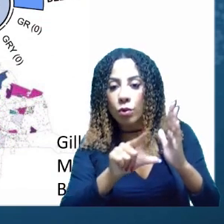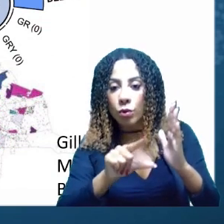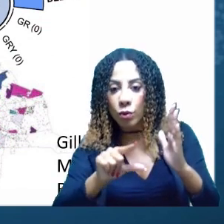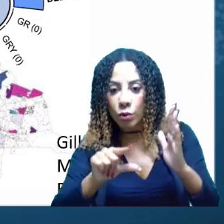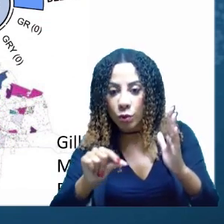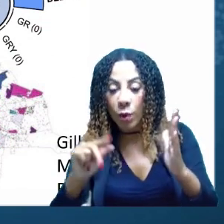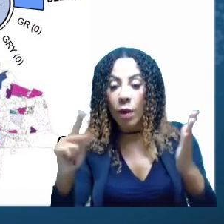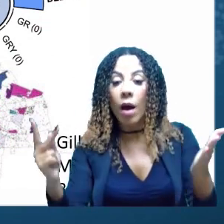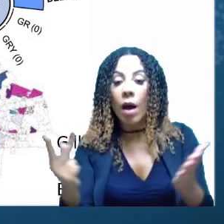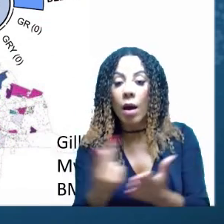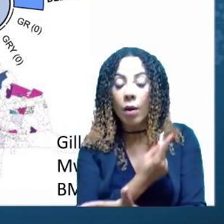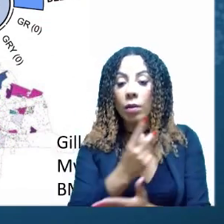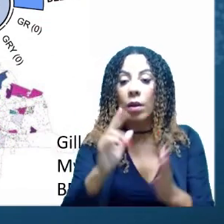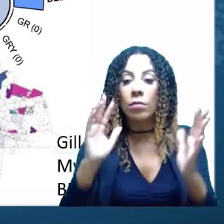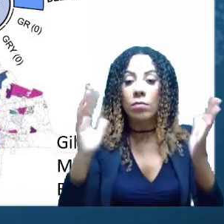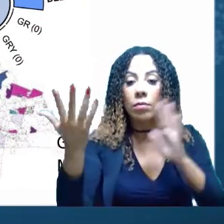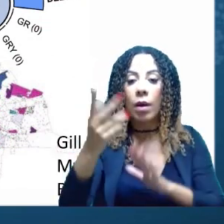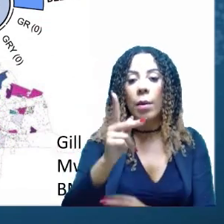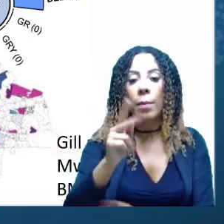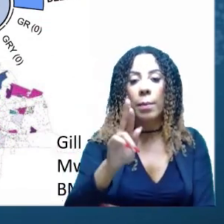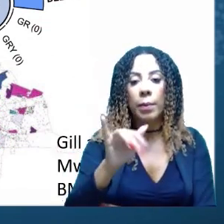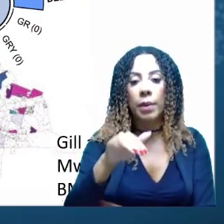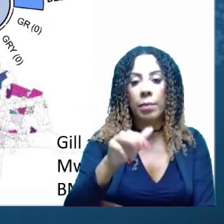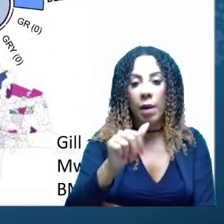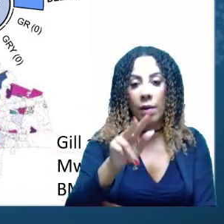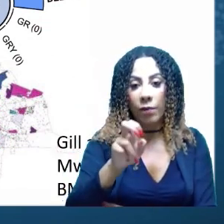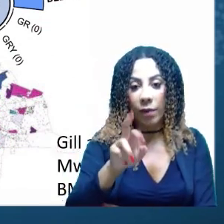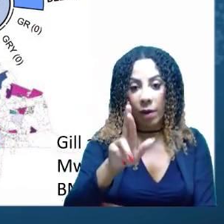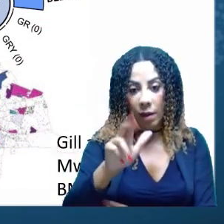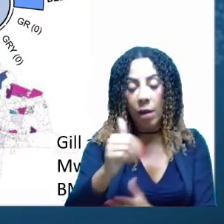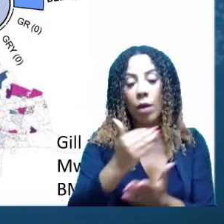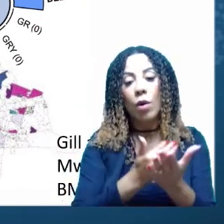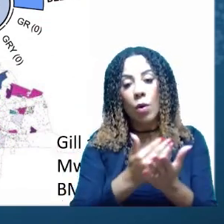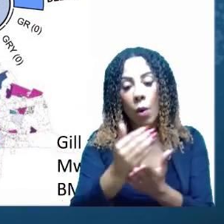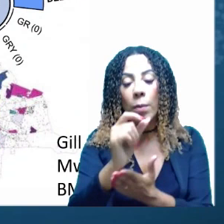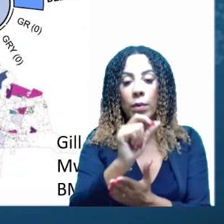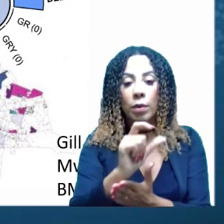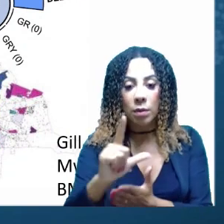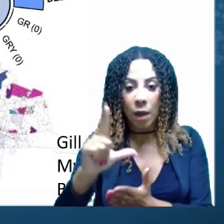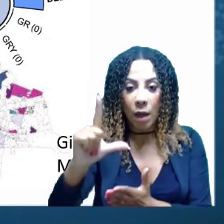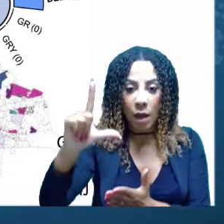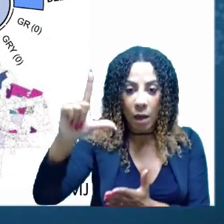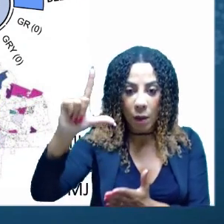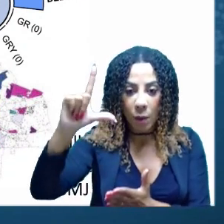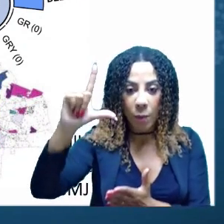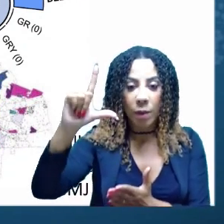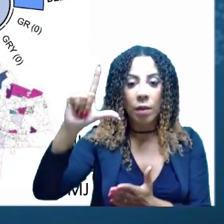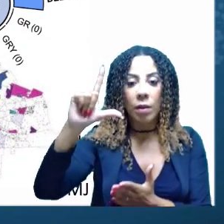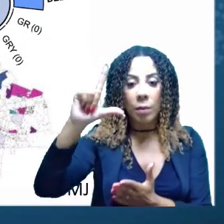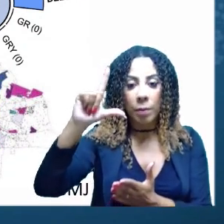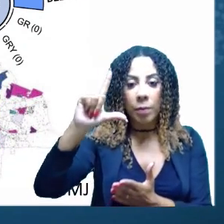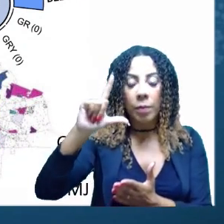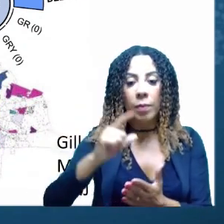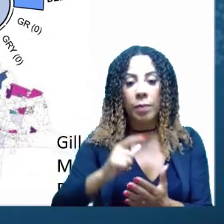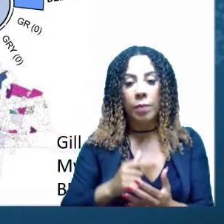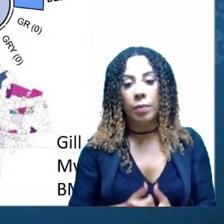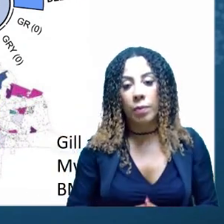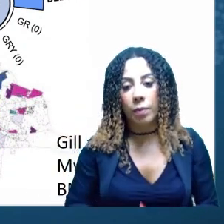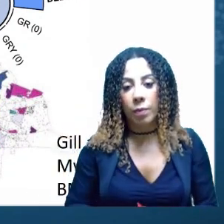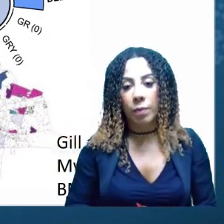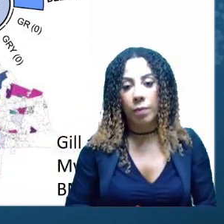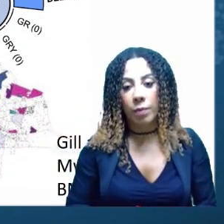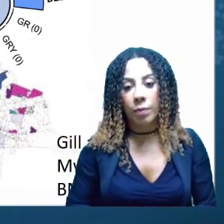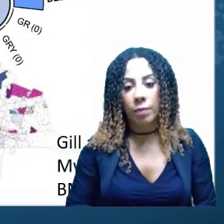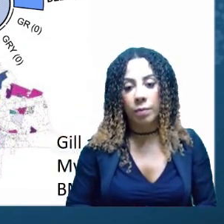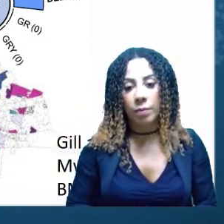primavera. Delta down in South. And at this point, again, we saw this massive tail off. And that's where the initial